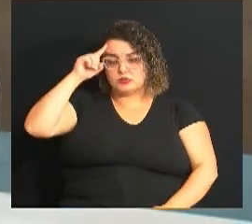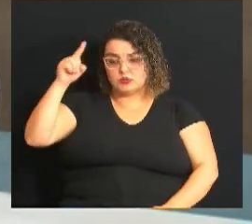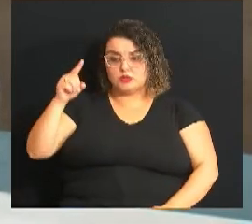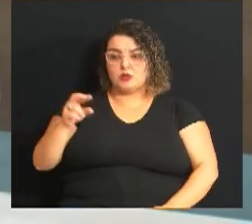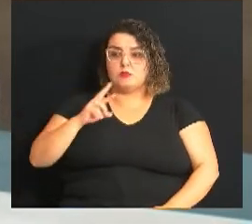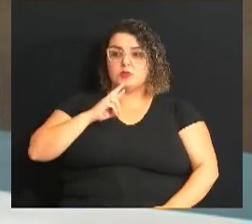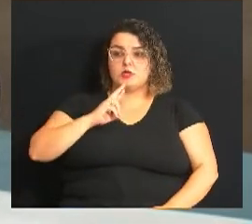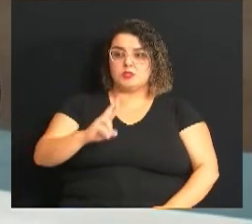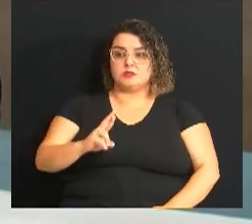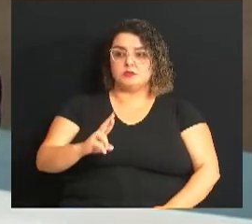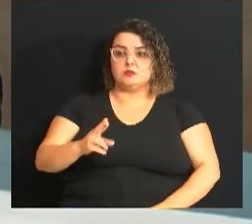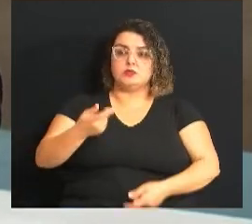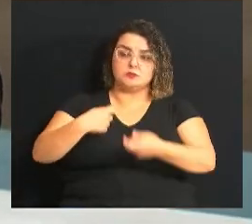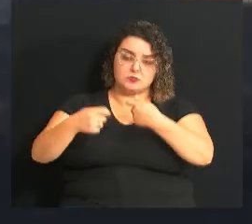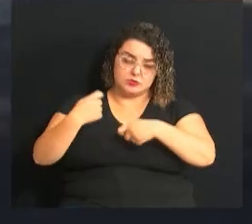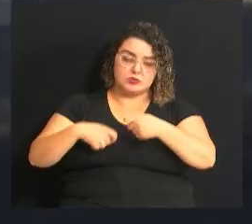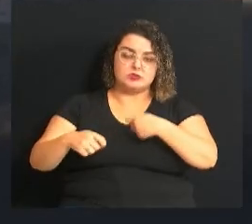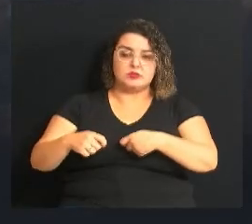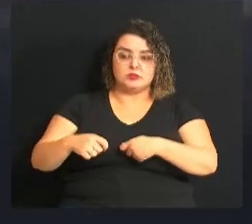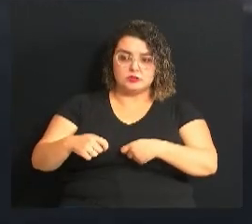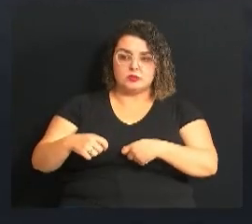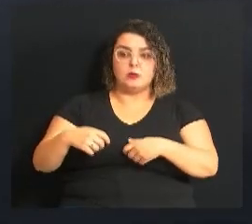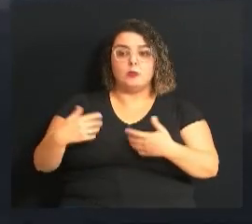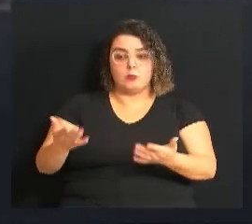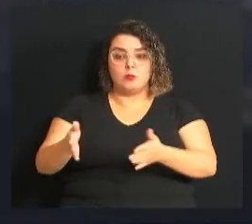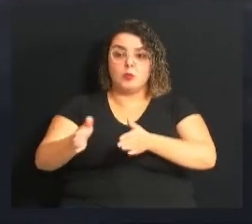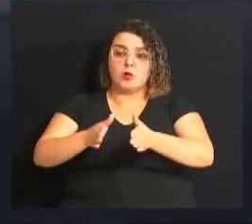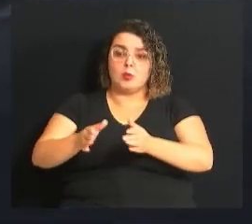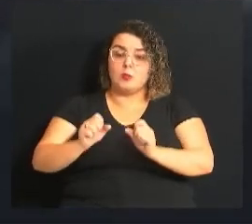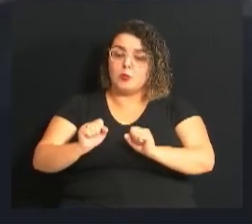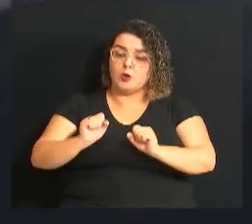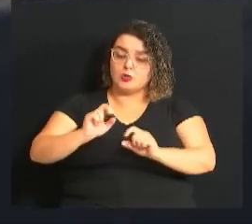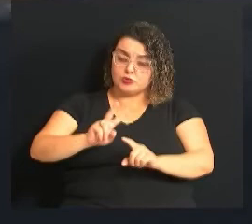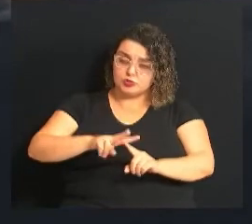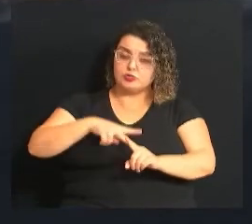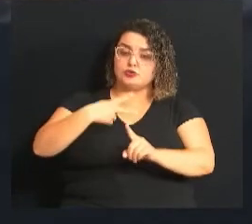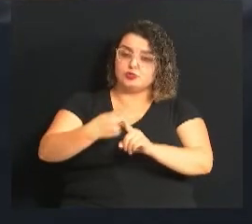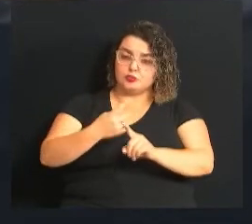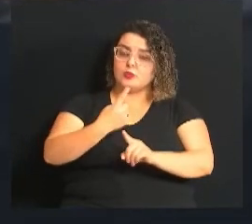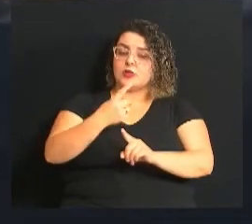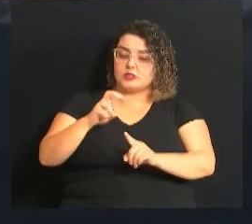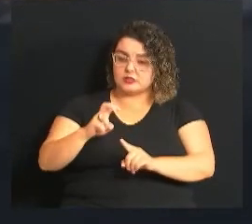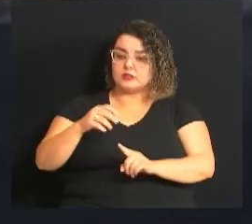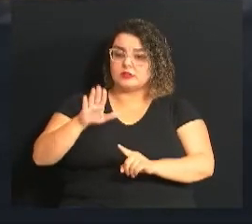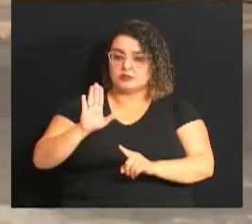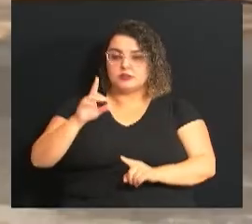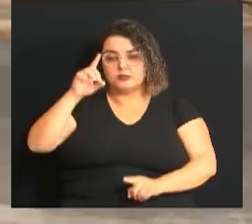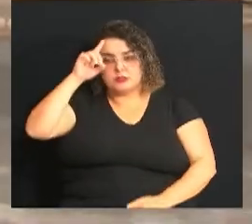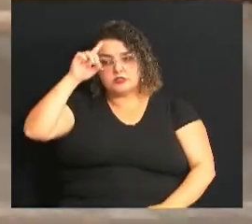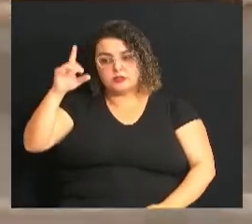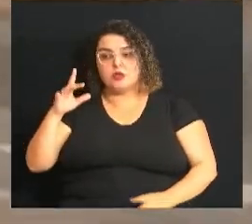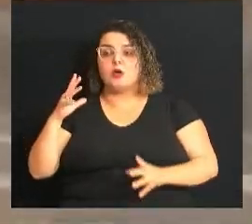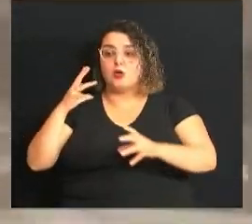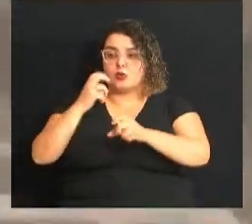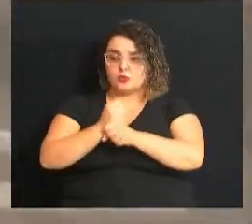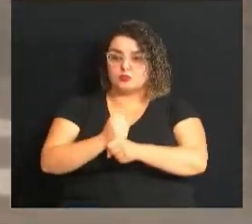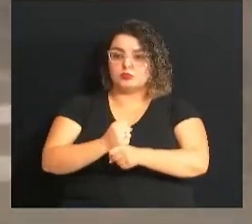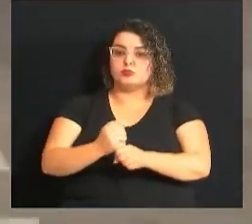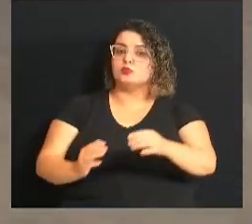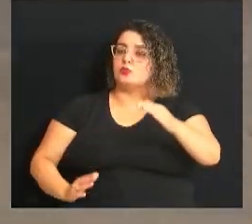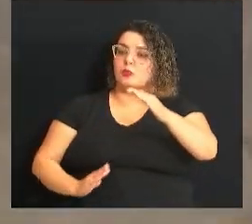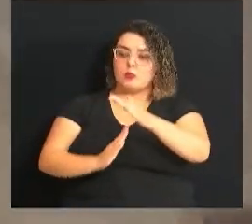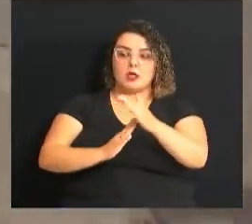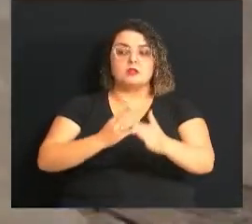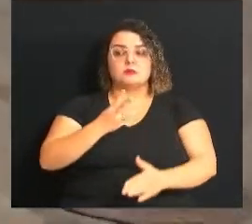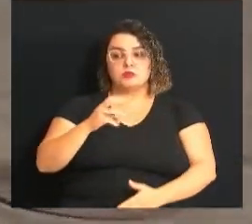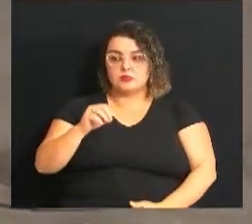pela administração municipal, prazo que pode ser estendido por mais 15 dias, totalizando um máximo de 30